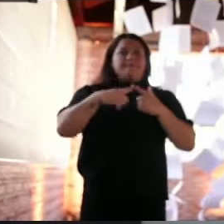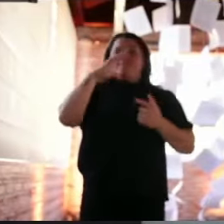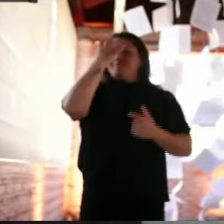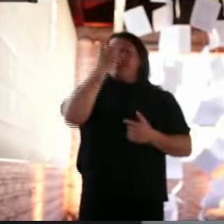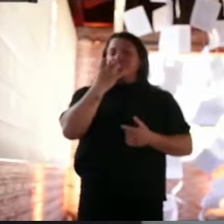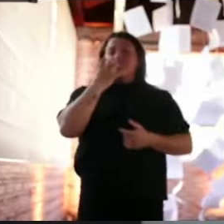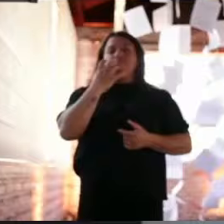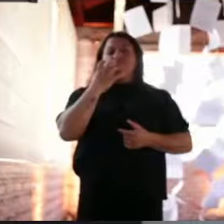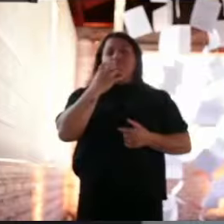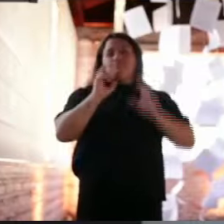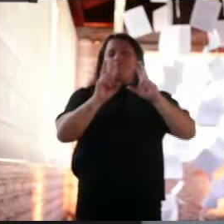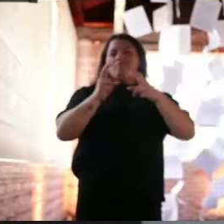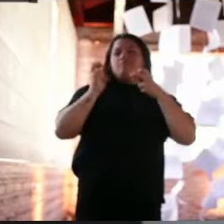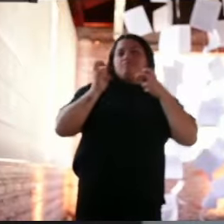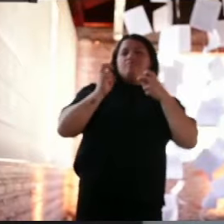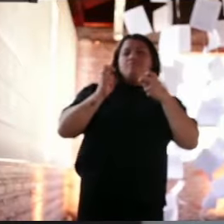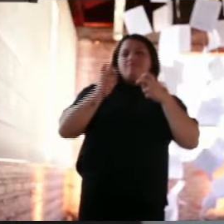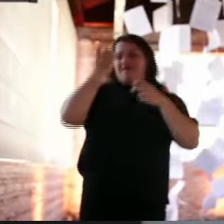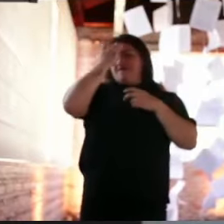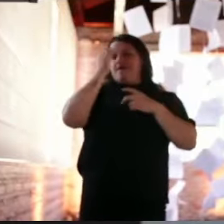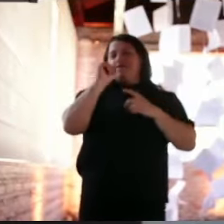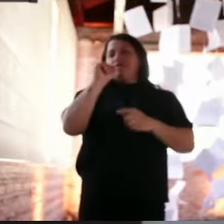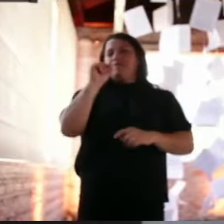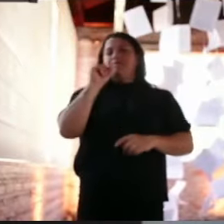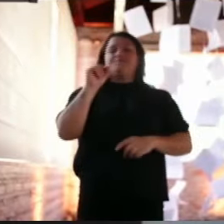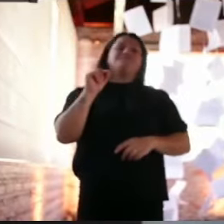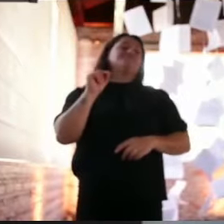que vocês vão reconhecer com facilmente